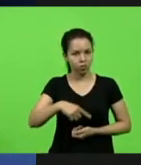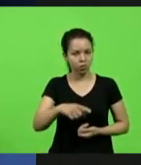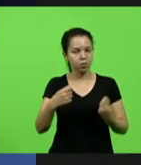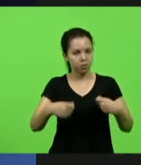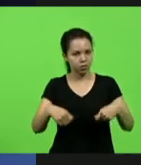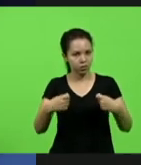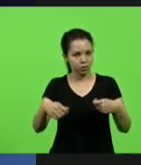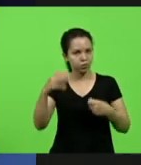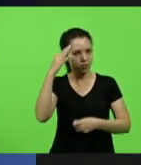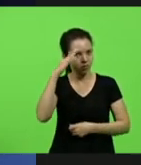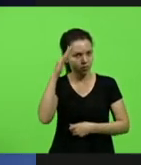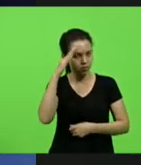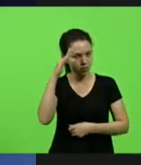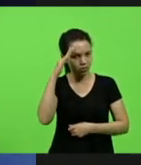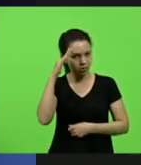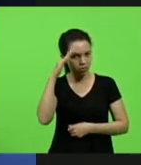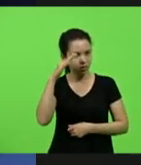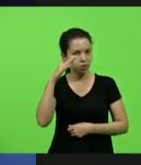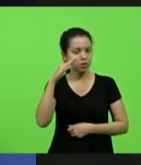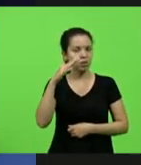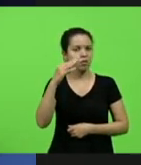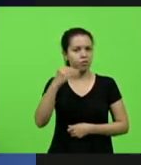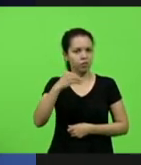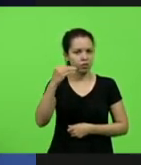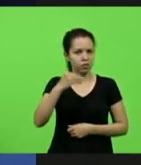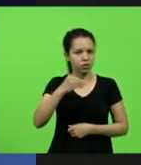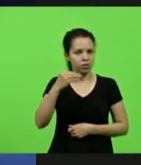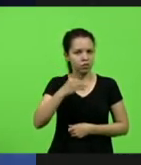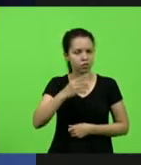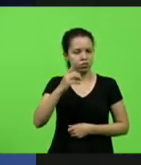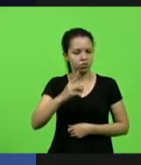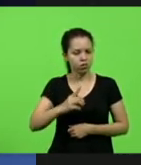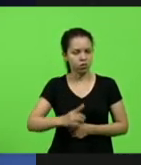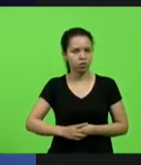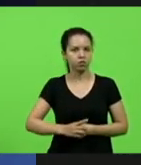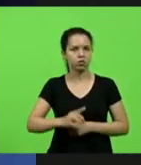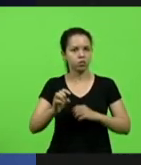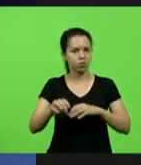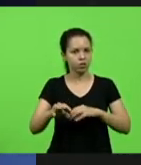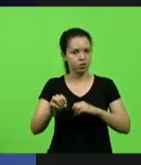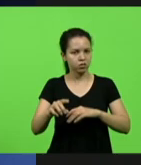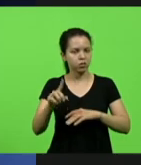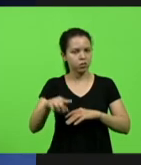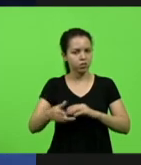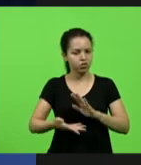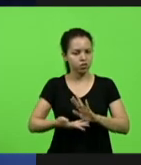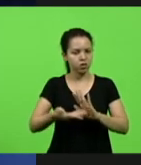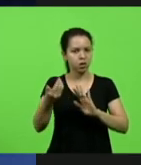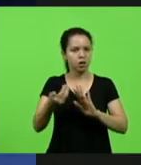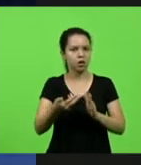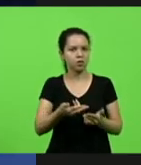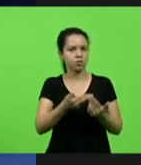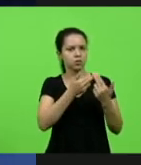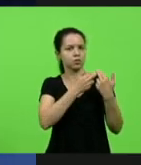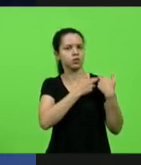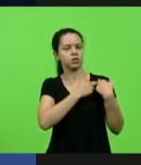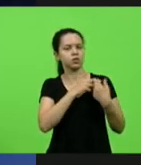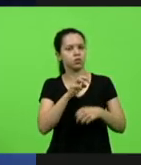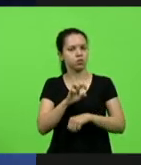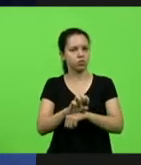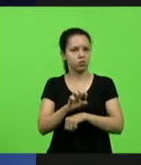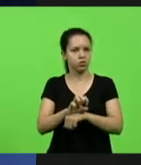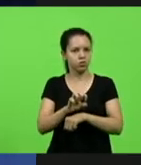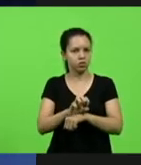o próprio direito da educação é tirar a responsabilidade do Estado em prover